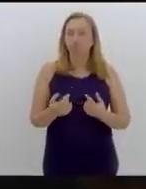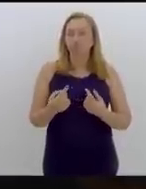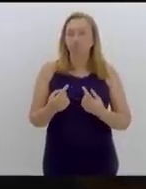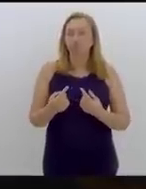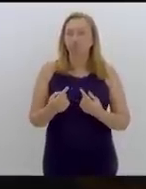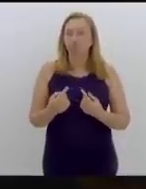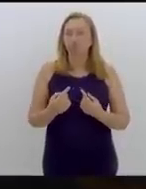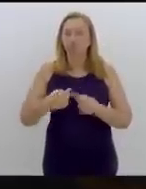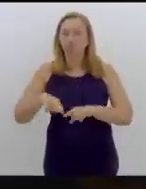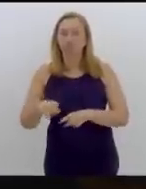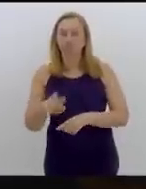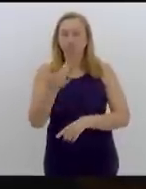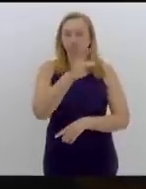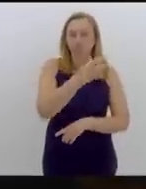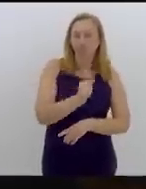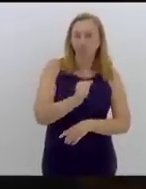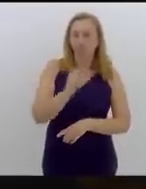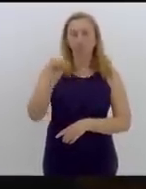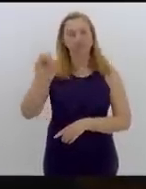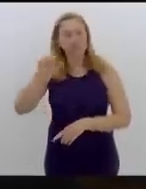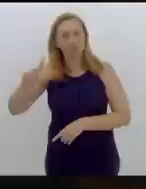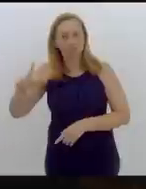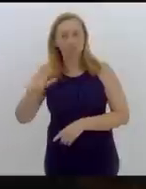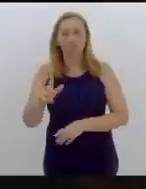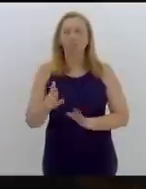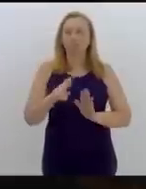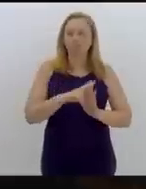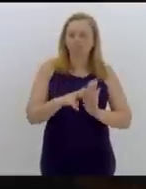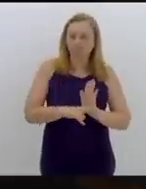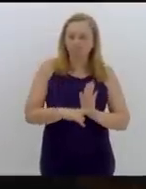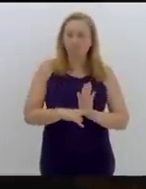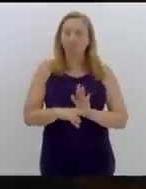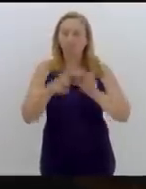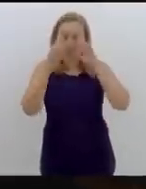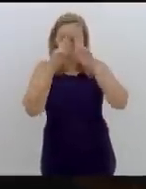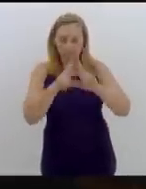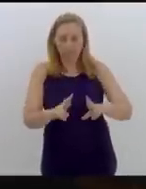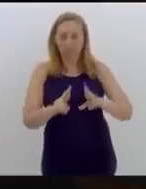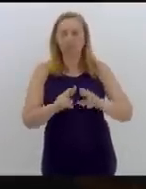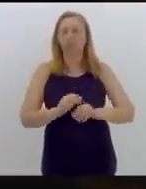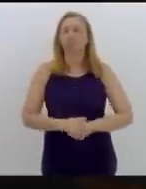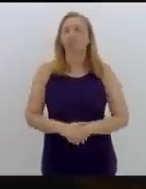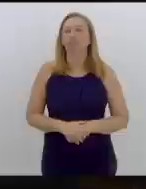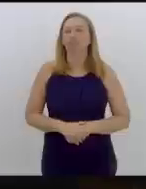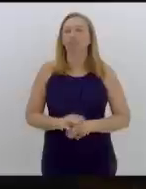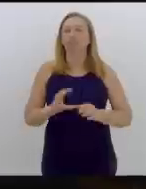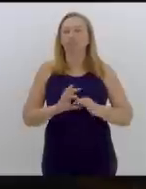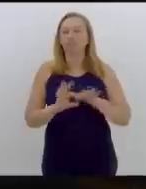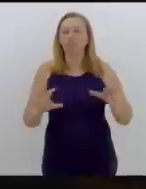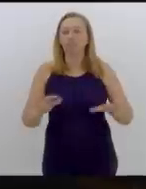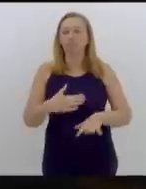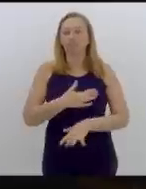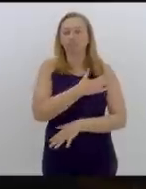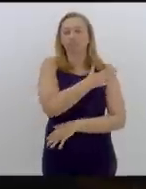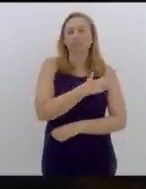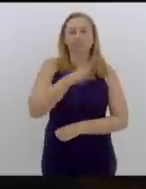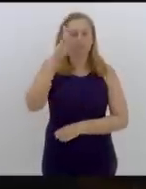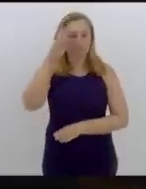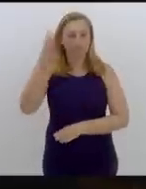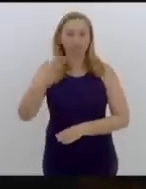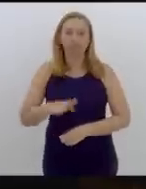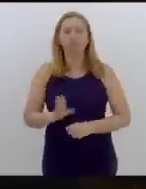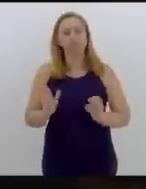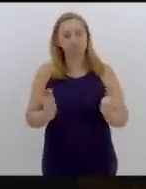praças e oficiais a disciplina o respeito ao regulamento da hierarquia militar é fundamental